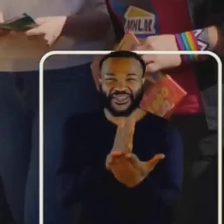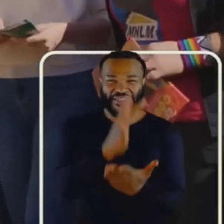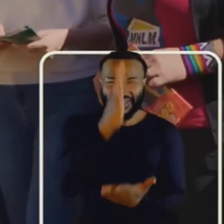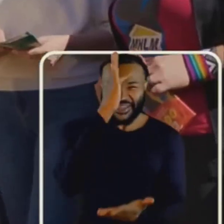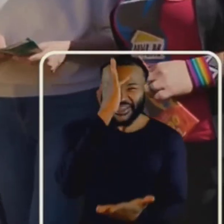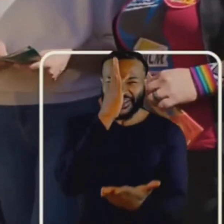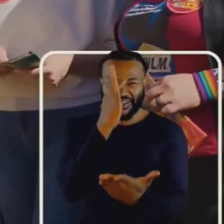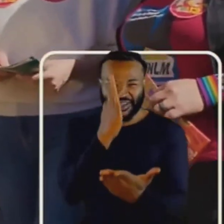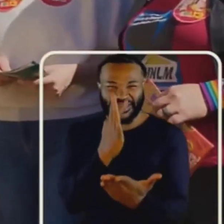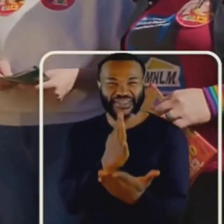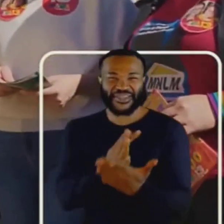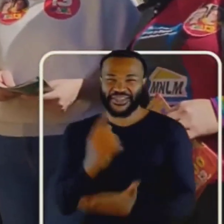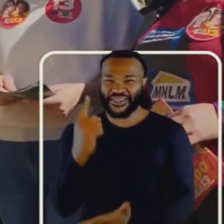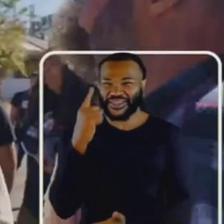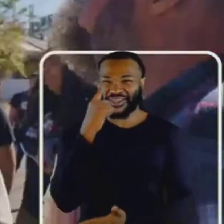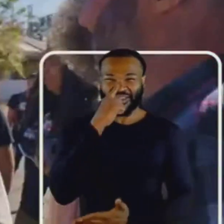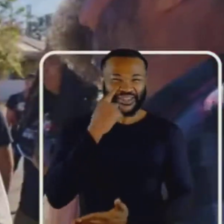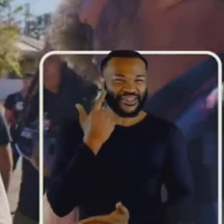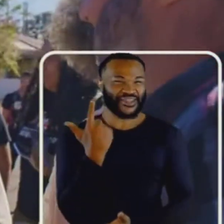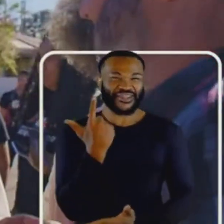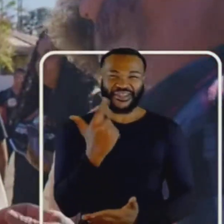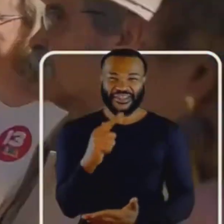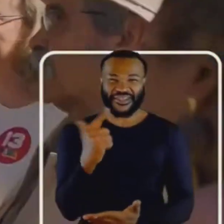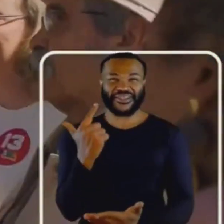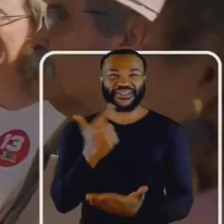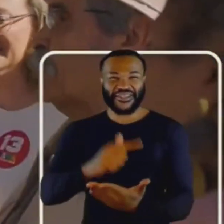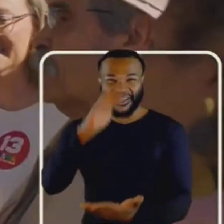Andar com fervo, que a fé não costuma